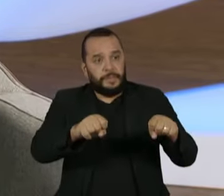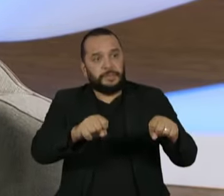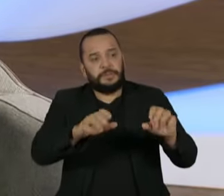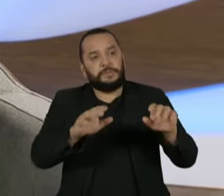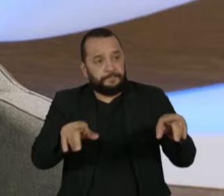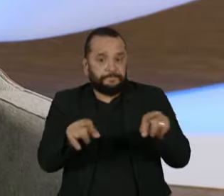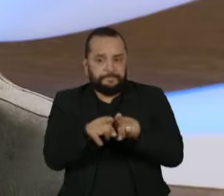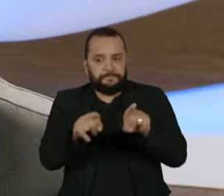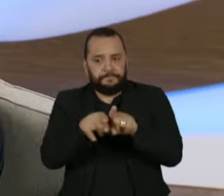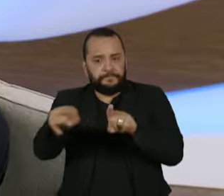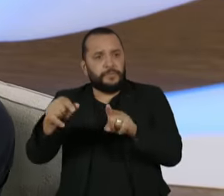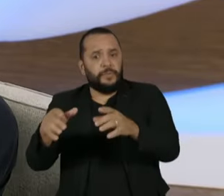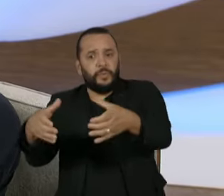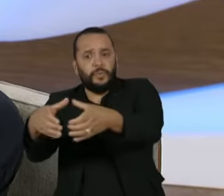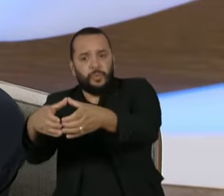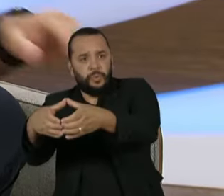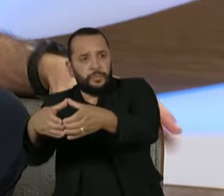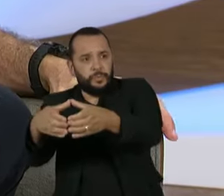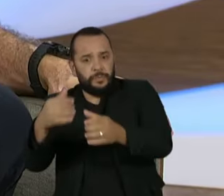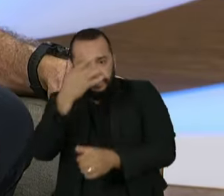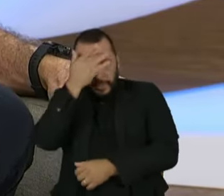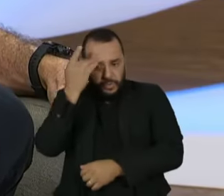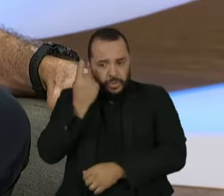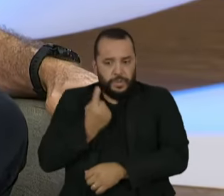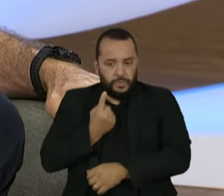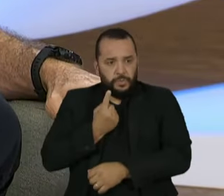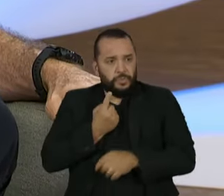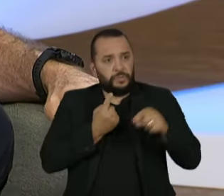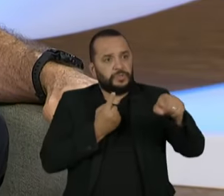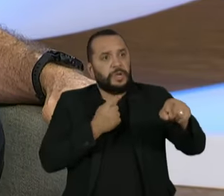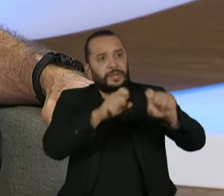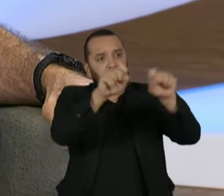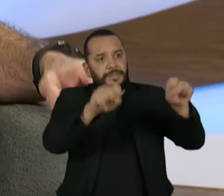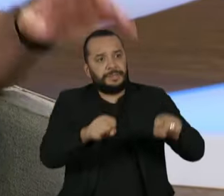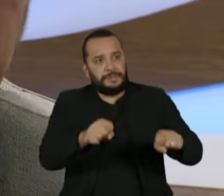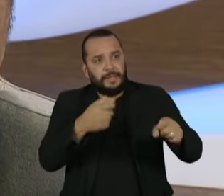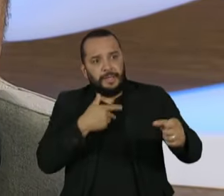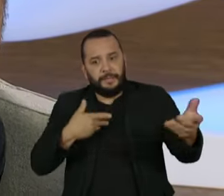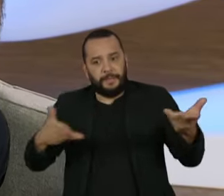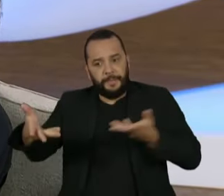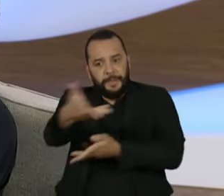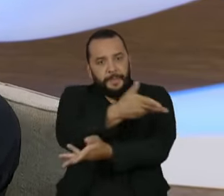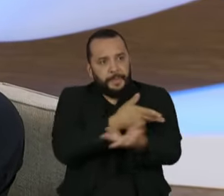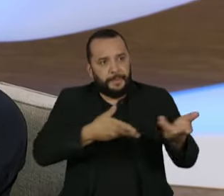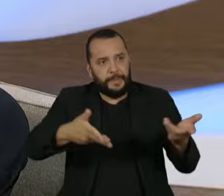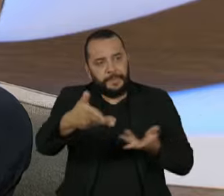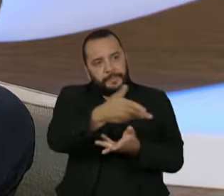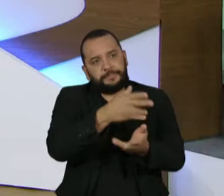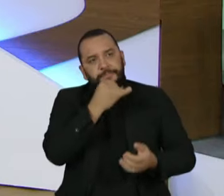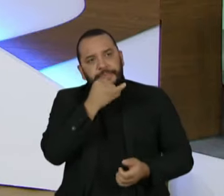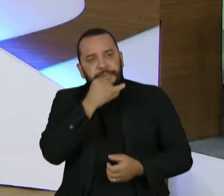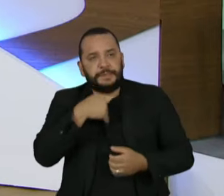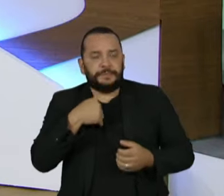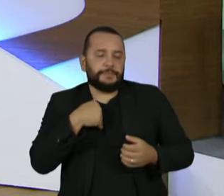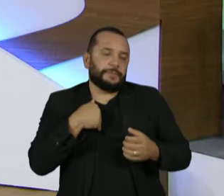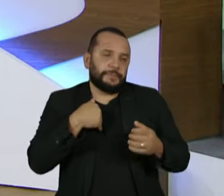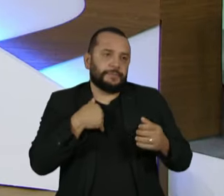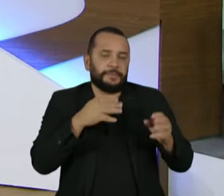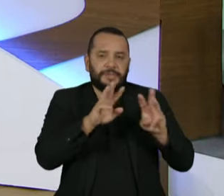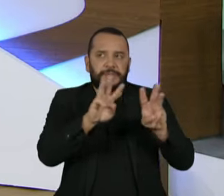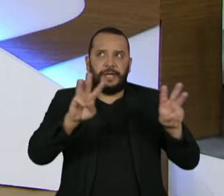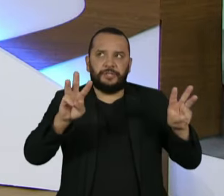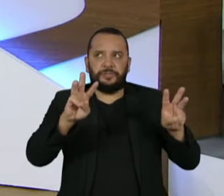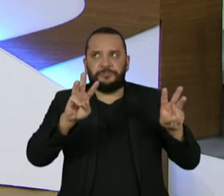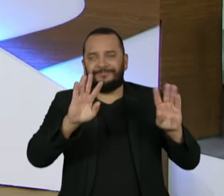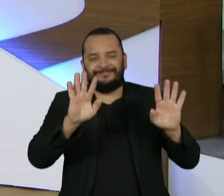sistemas uma parte disso já tá acontecendo agora imagina que você pudesse entrar num site aspas não é mais um site agora certo